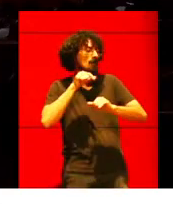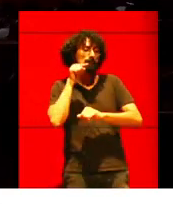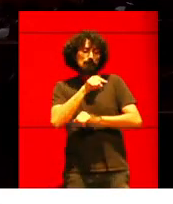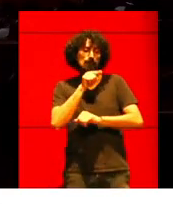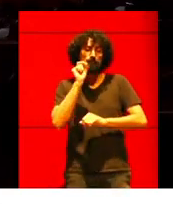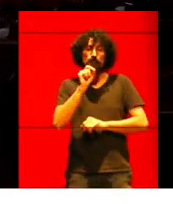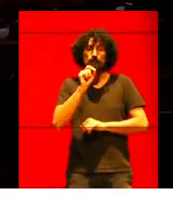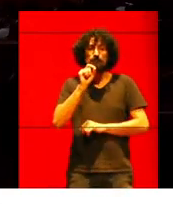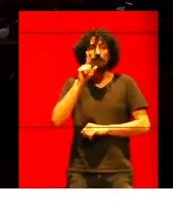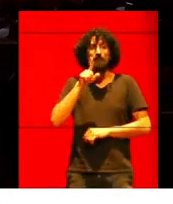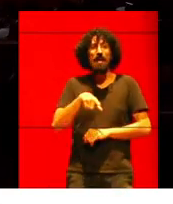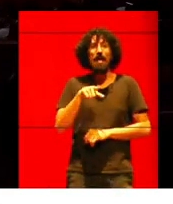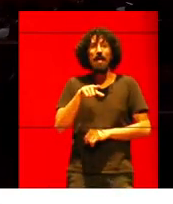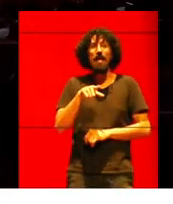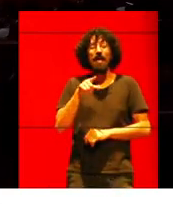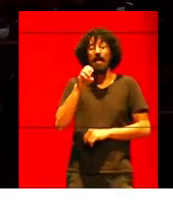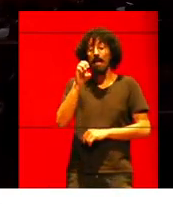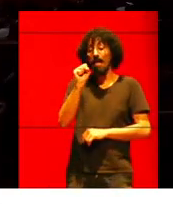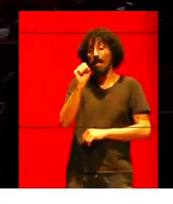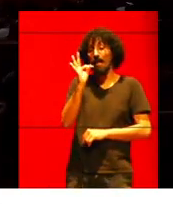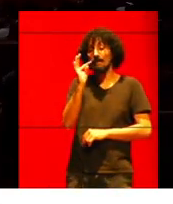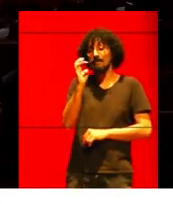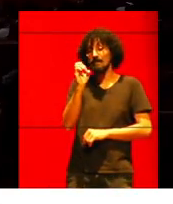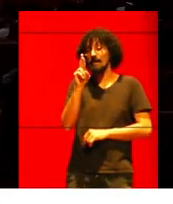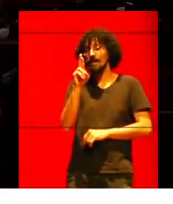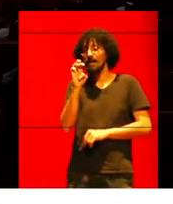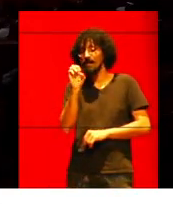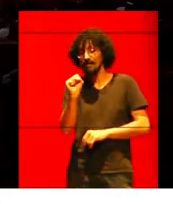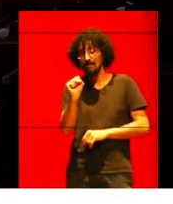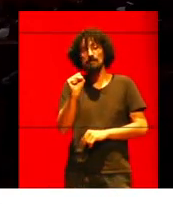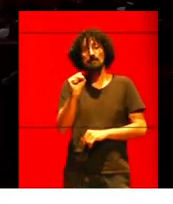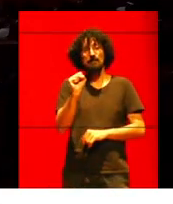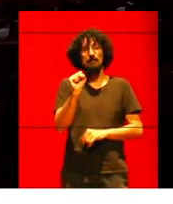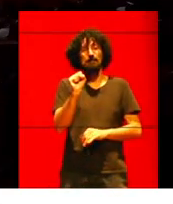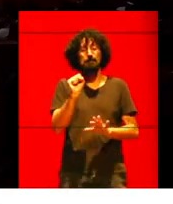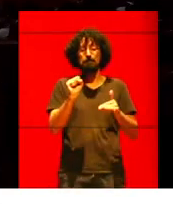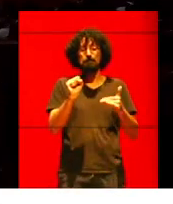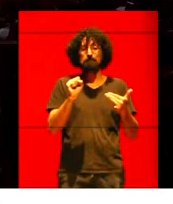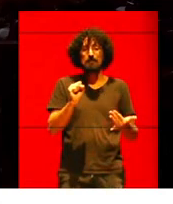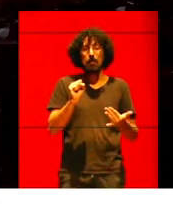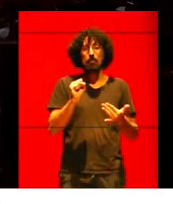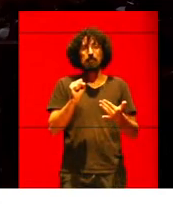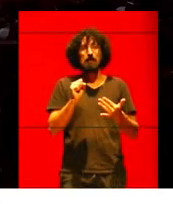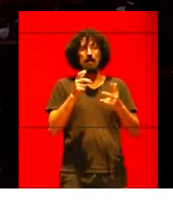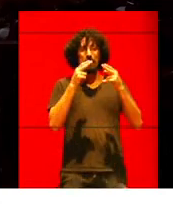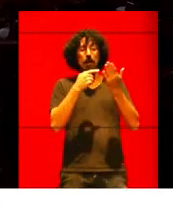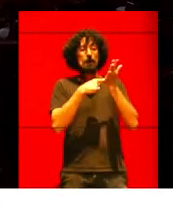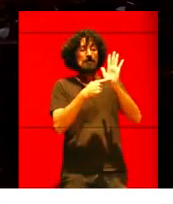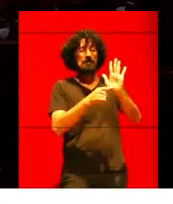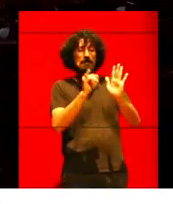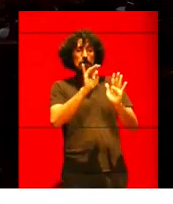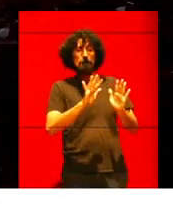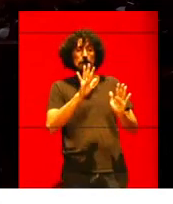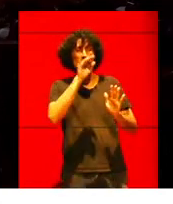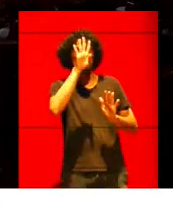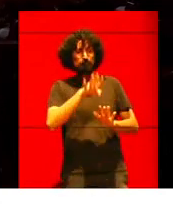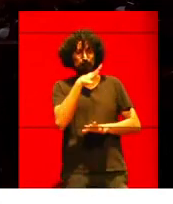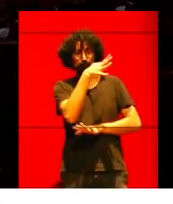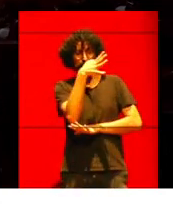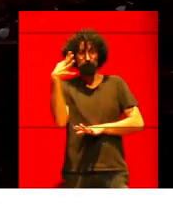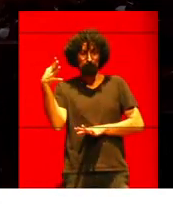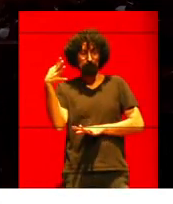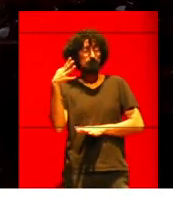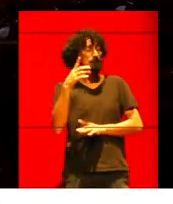substâncias são ésteres, como as apresentadas no quadro. Então, todas